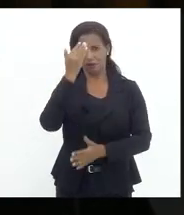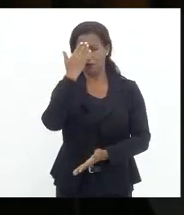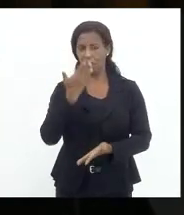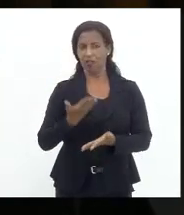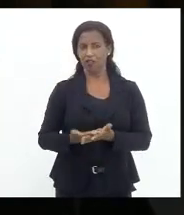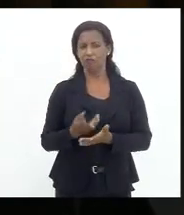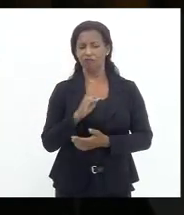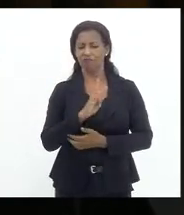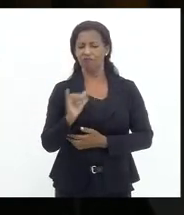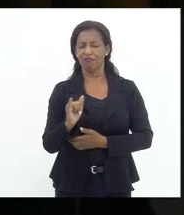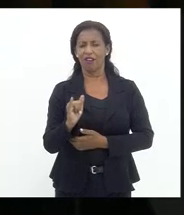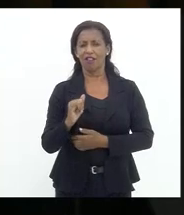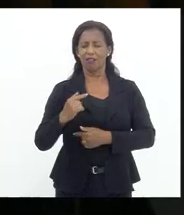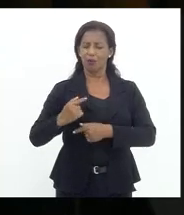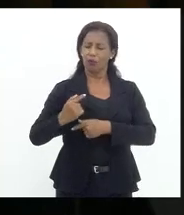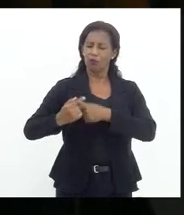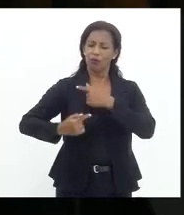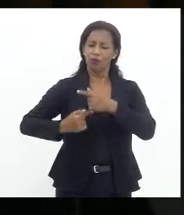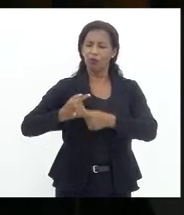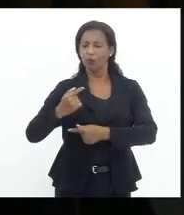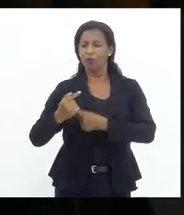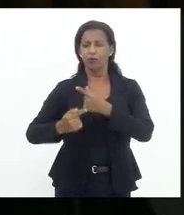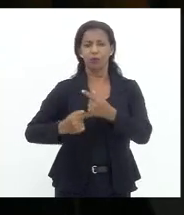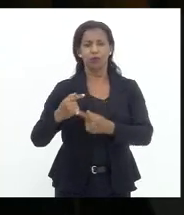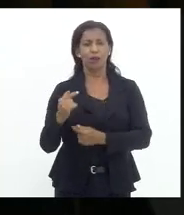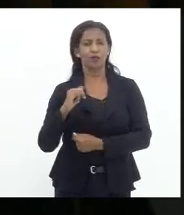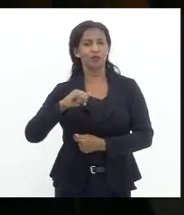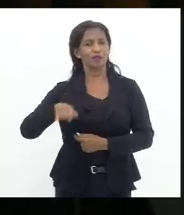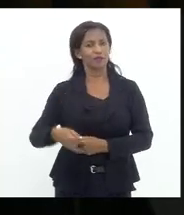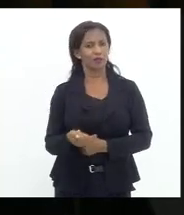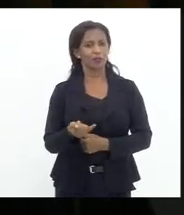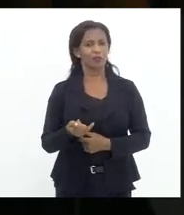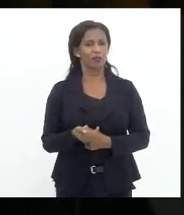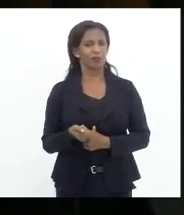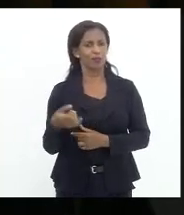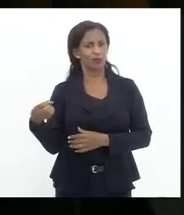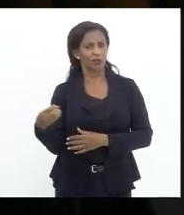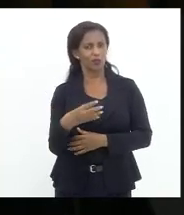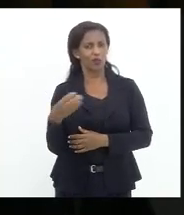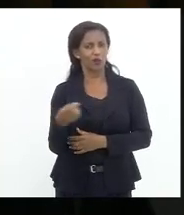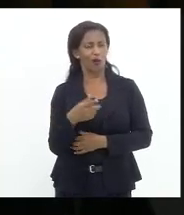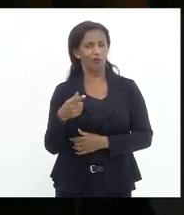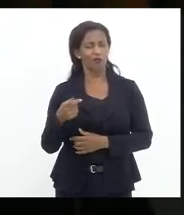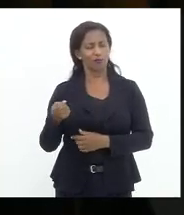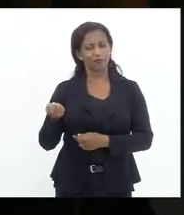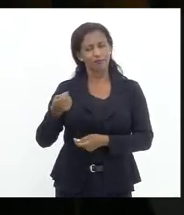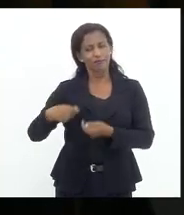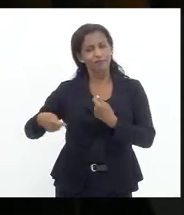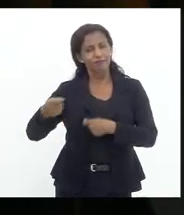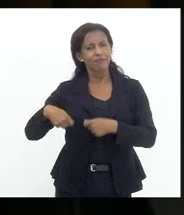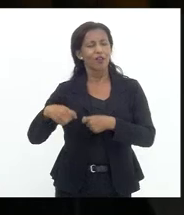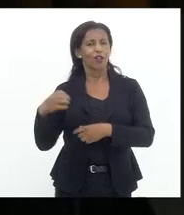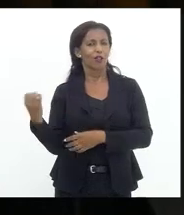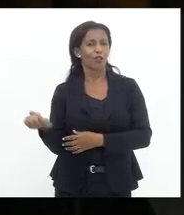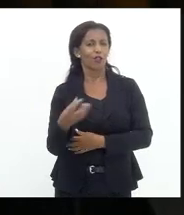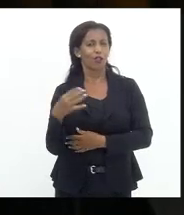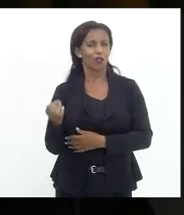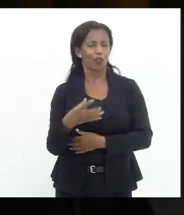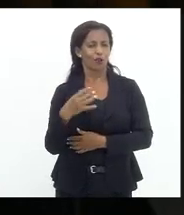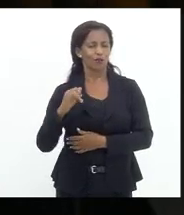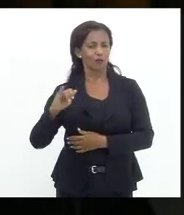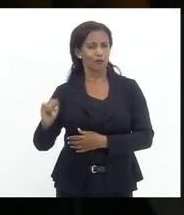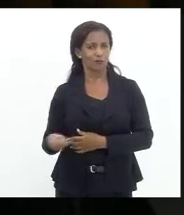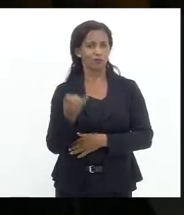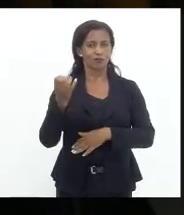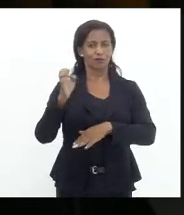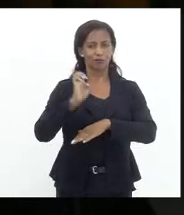vai ser um grande gerador de oportunidades, né, de novos negócios, de ambientes de novos negócios para o nosso